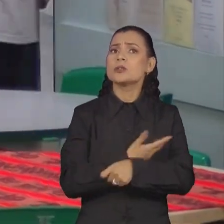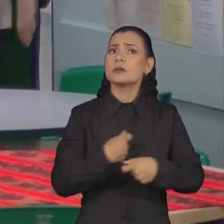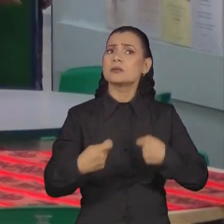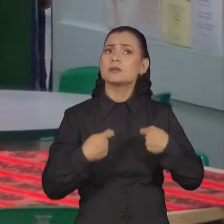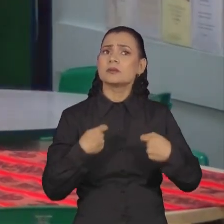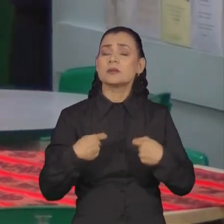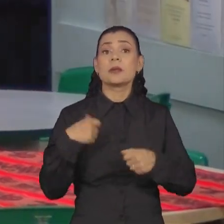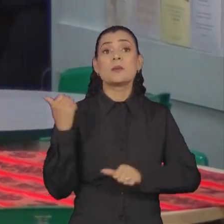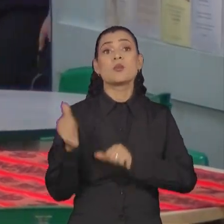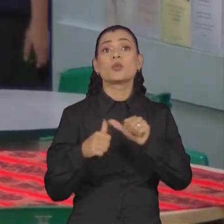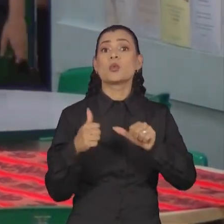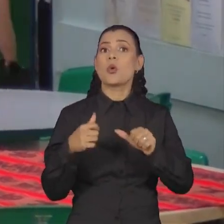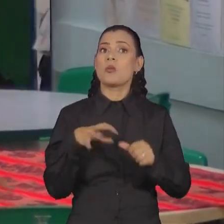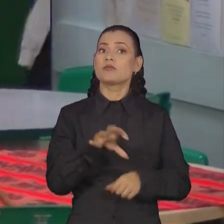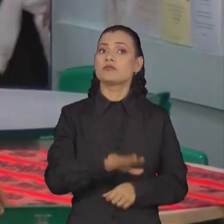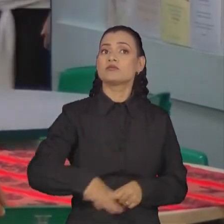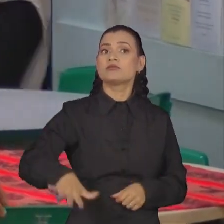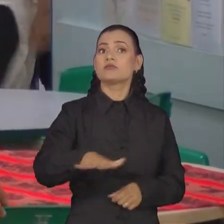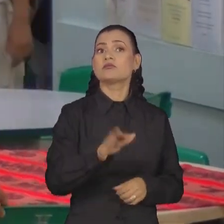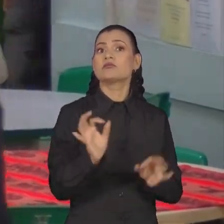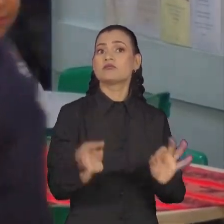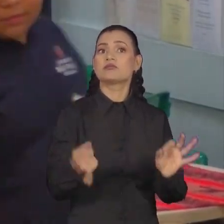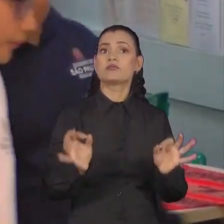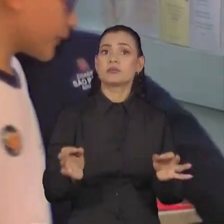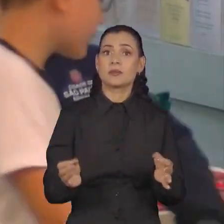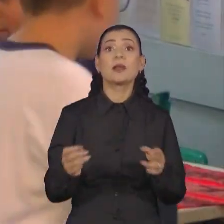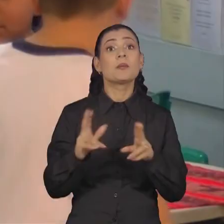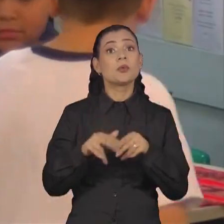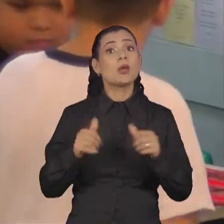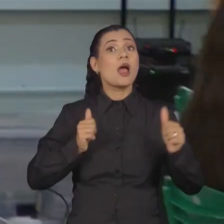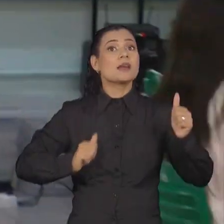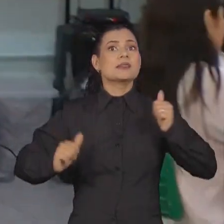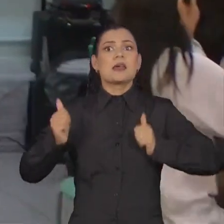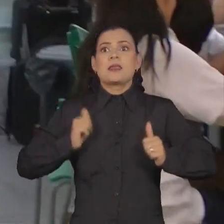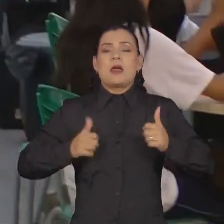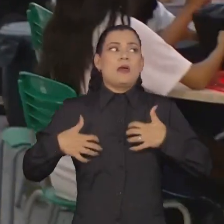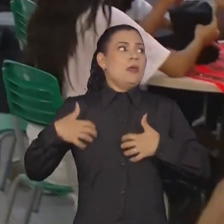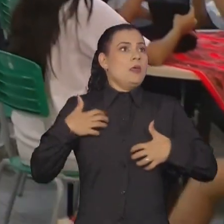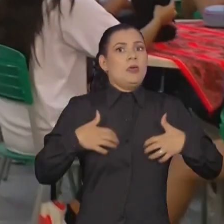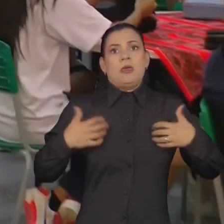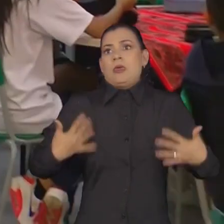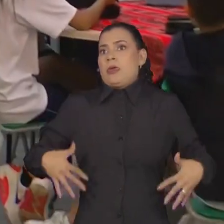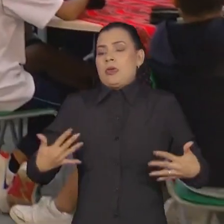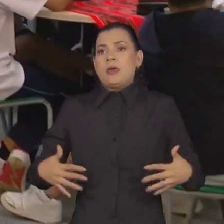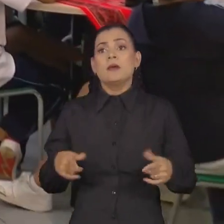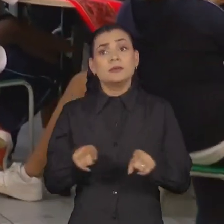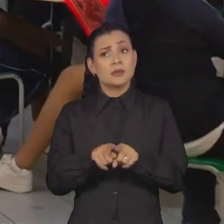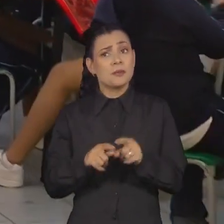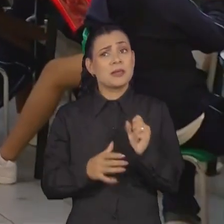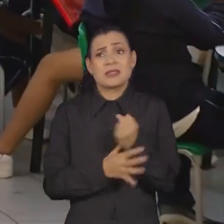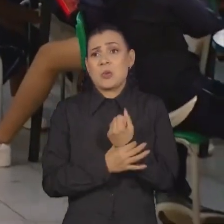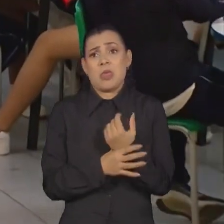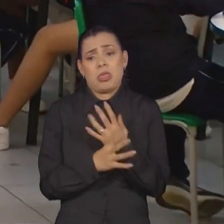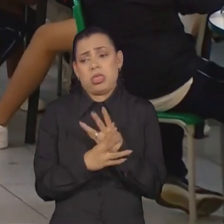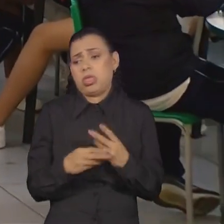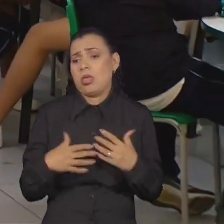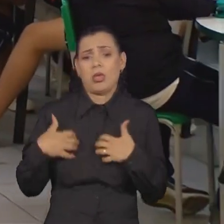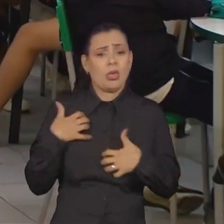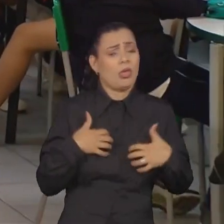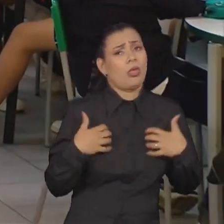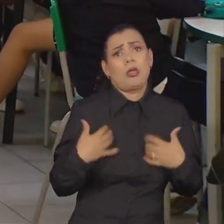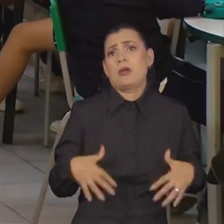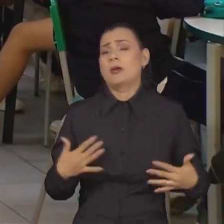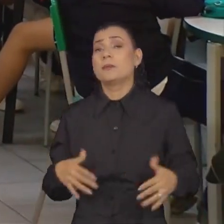tem mudado. Então, muitas crises de ansiedade, muitas inseguranças,